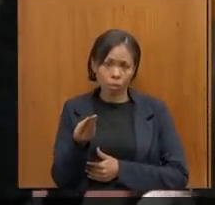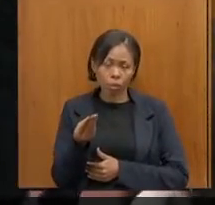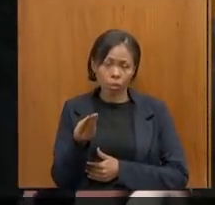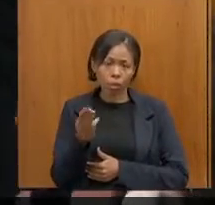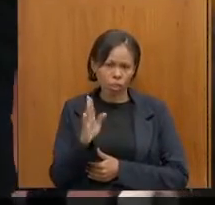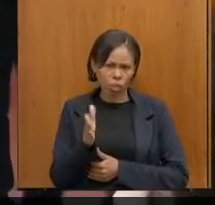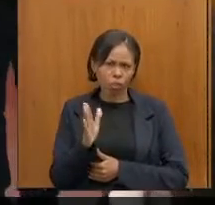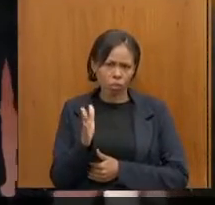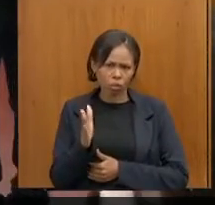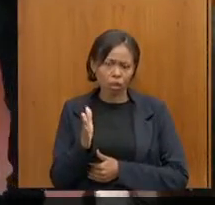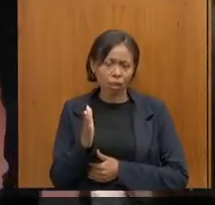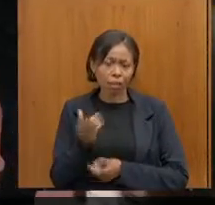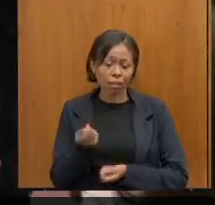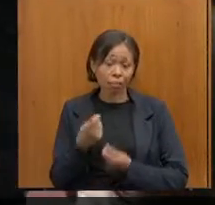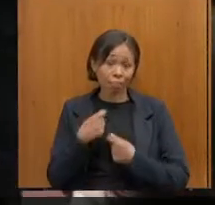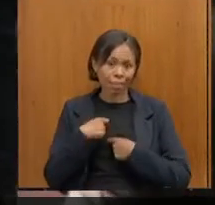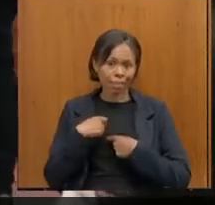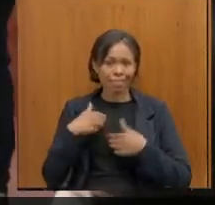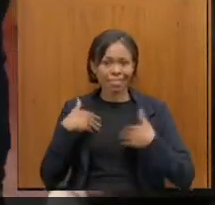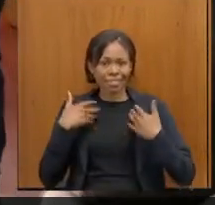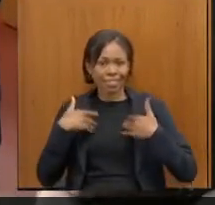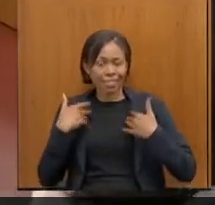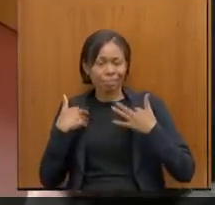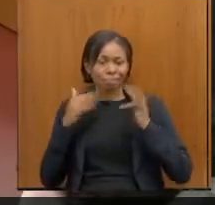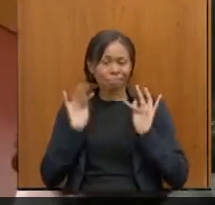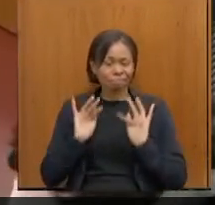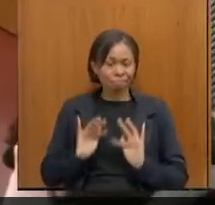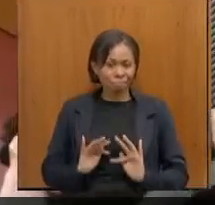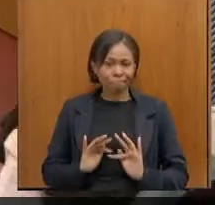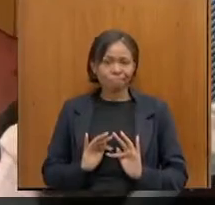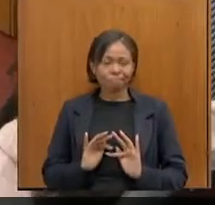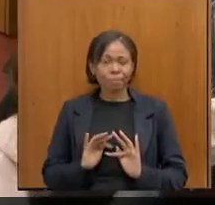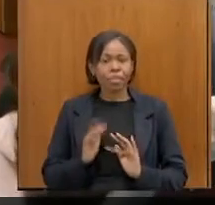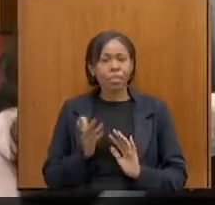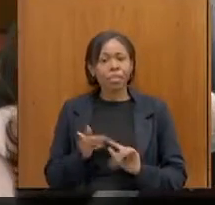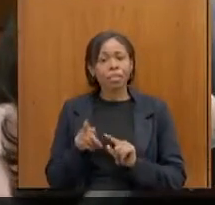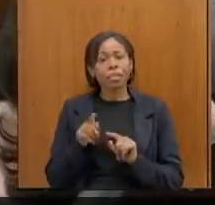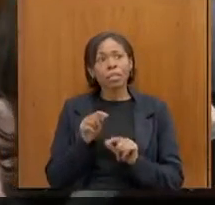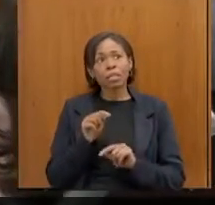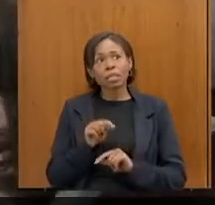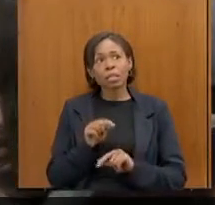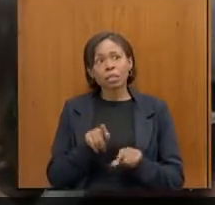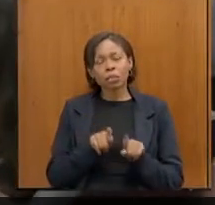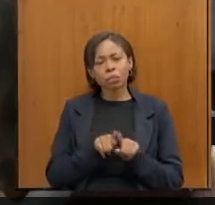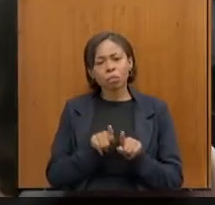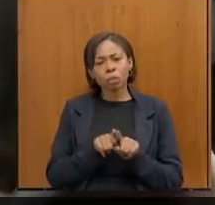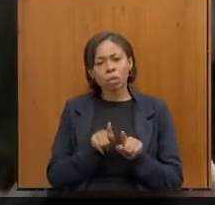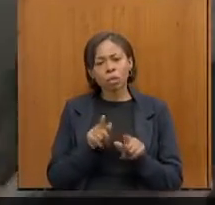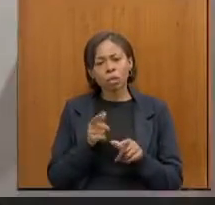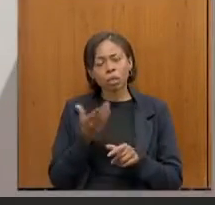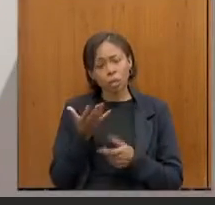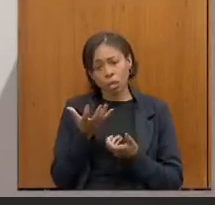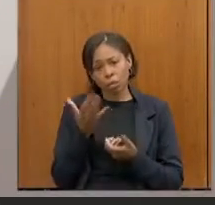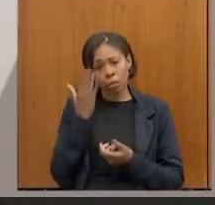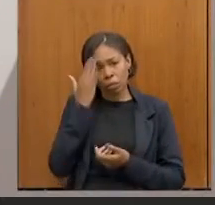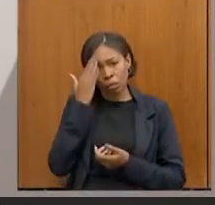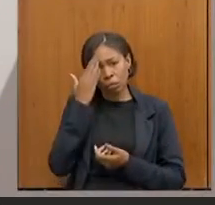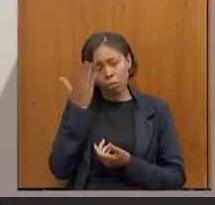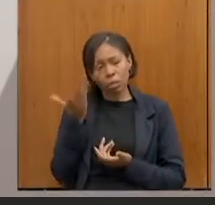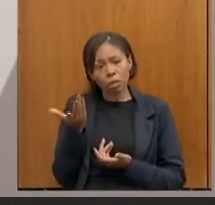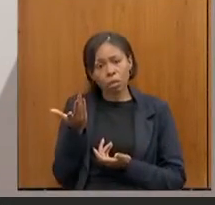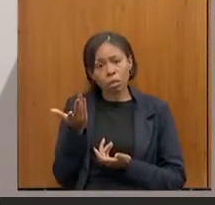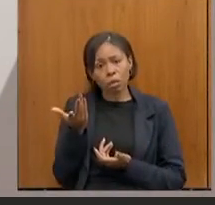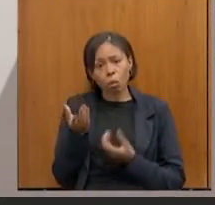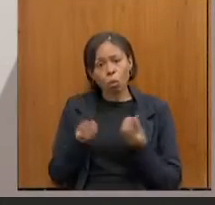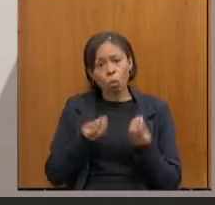e que a gente bem animado bem empolgado também e dentro disso eu saber o tanto que essa